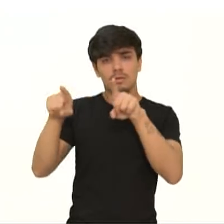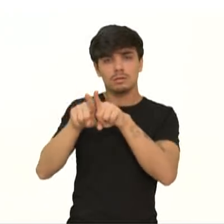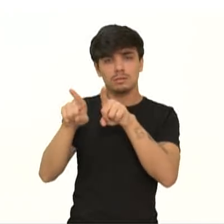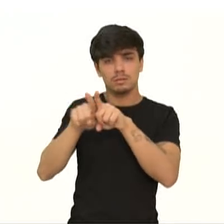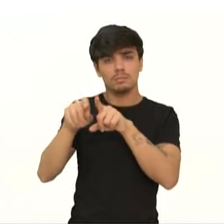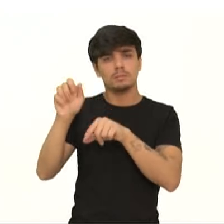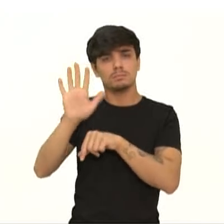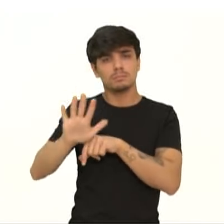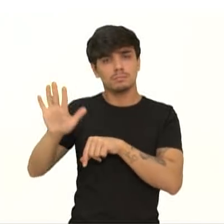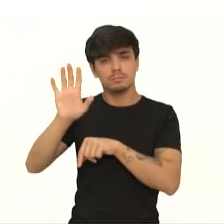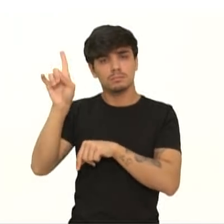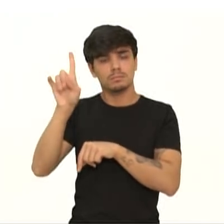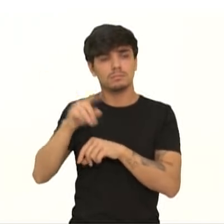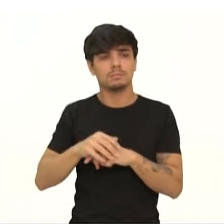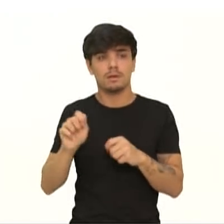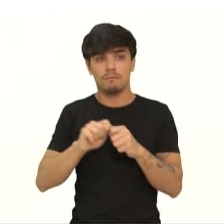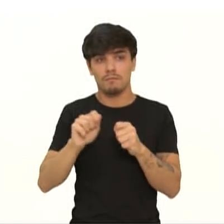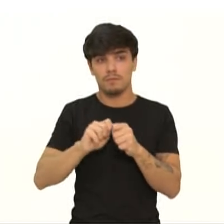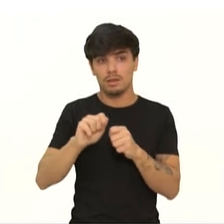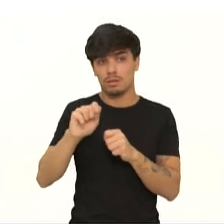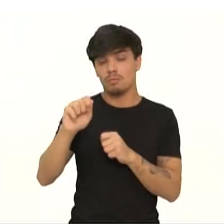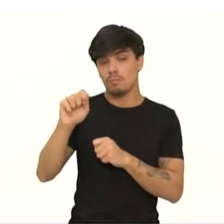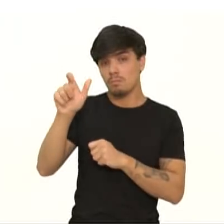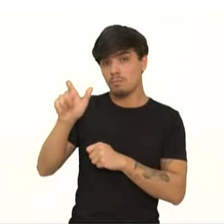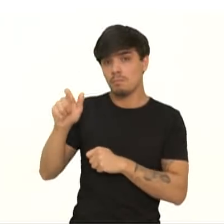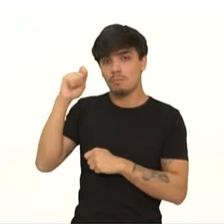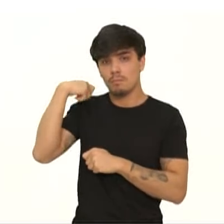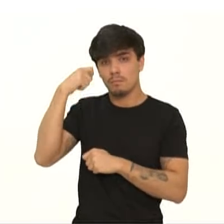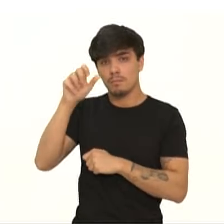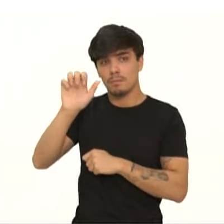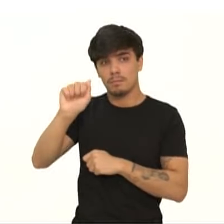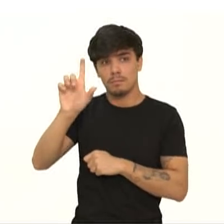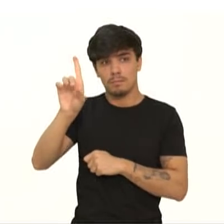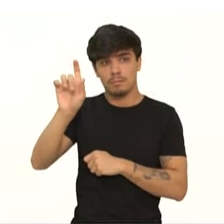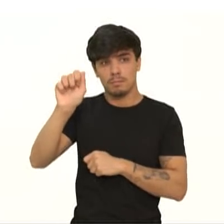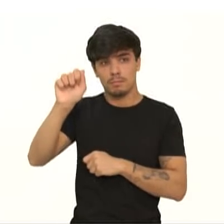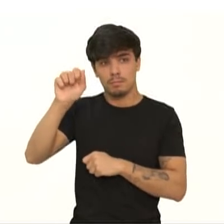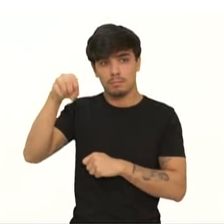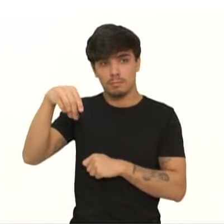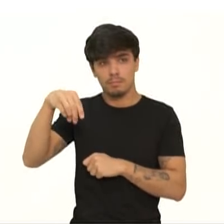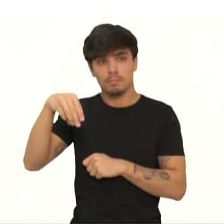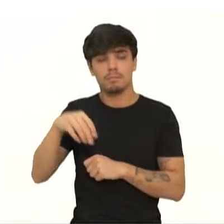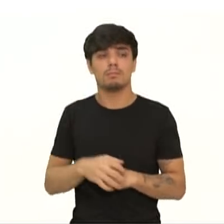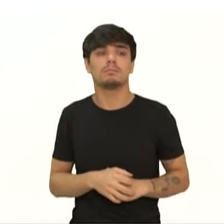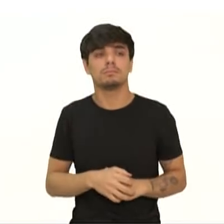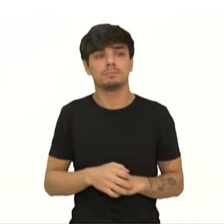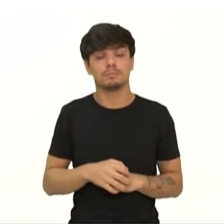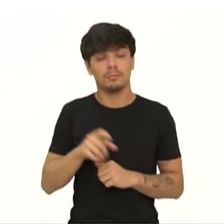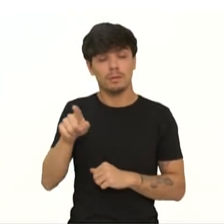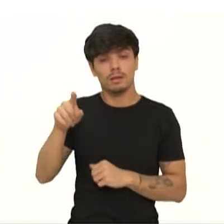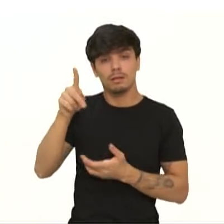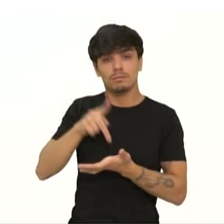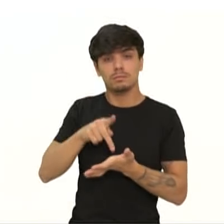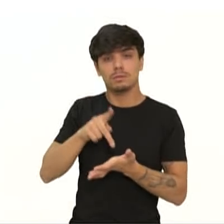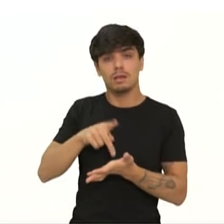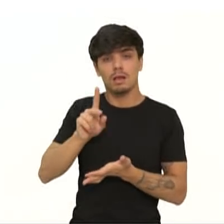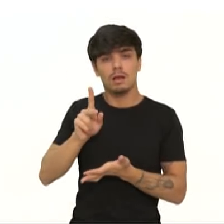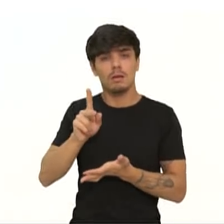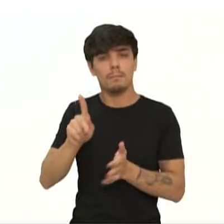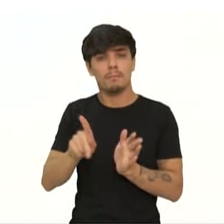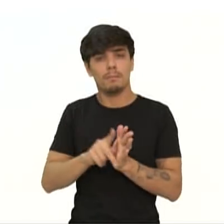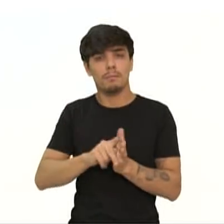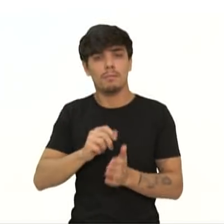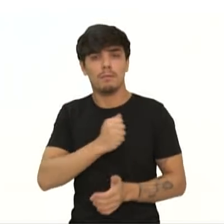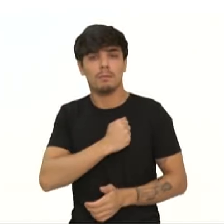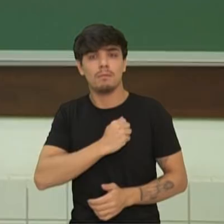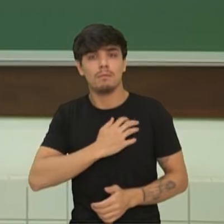pintura feito por Adams van der Müller, né? Então, da época, ele realmente foi um oficial do exército